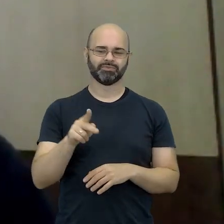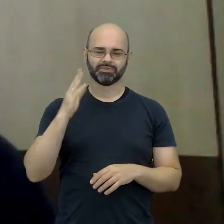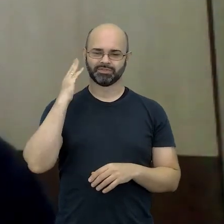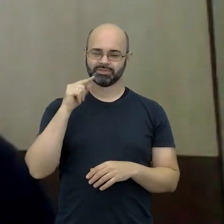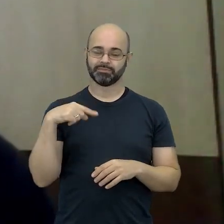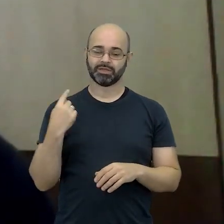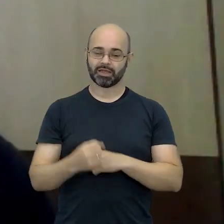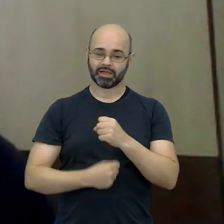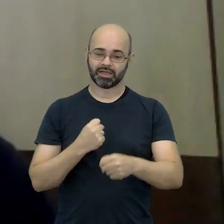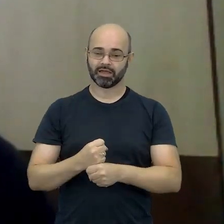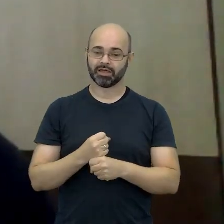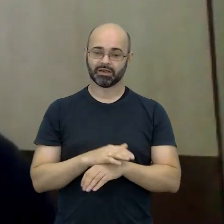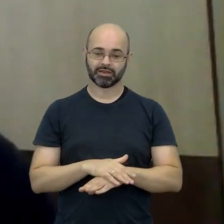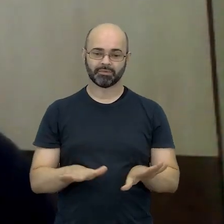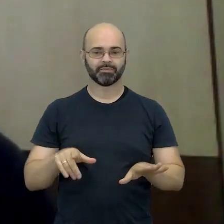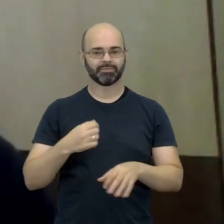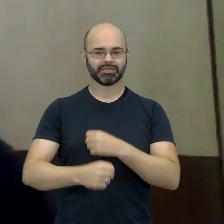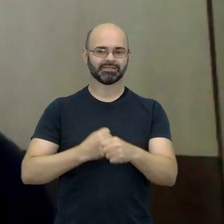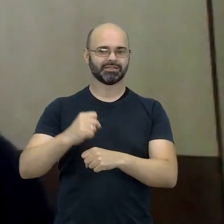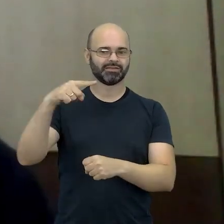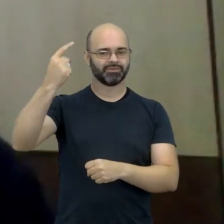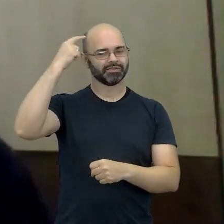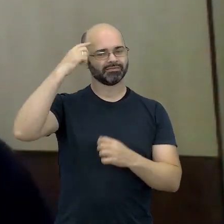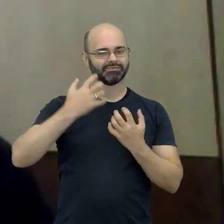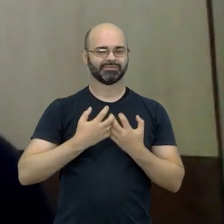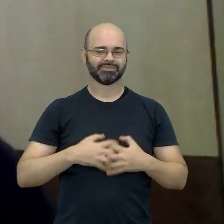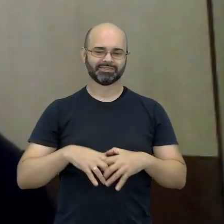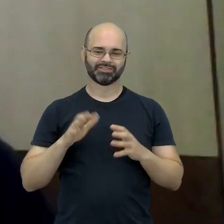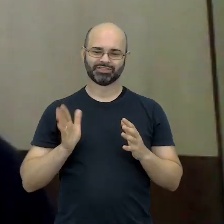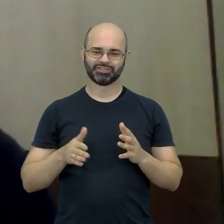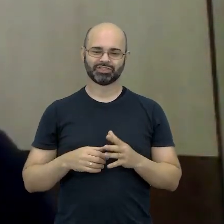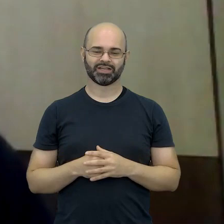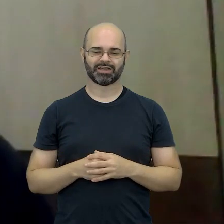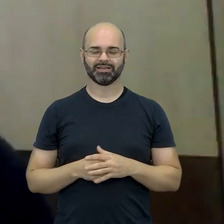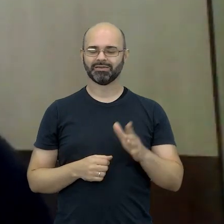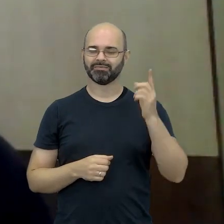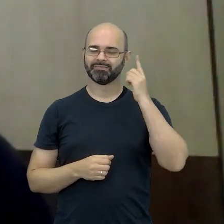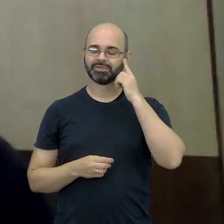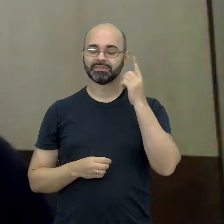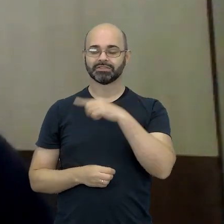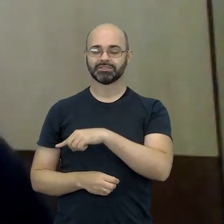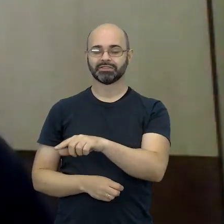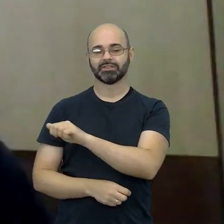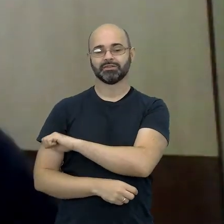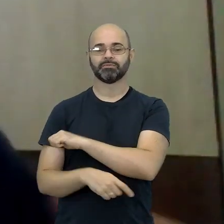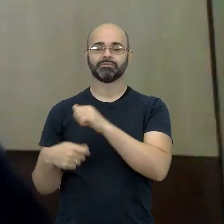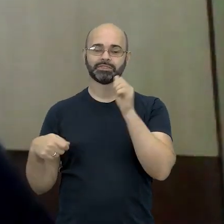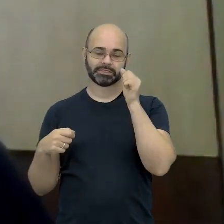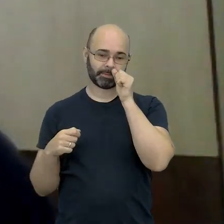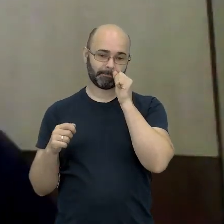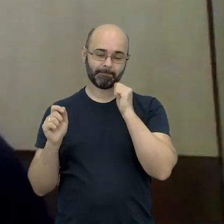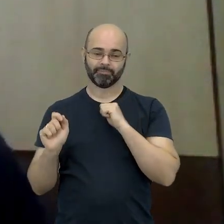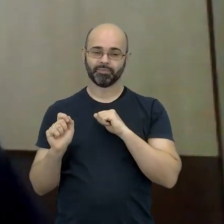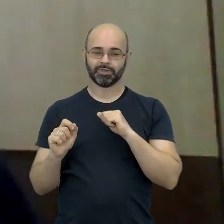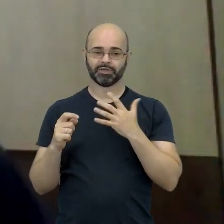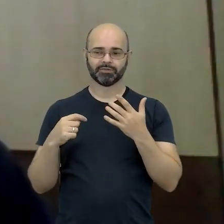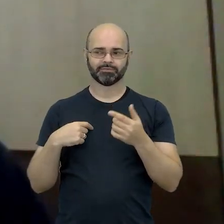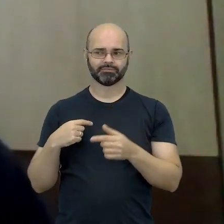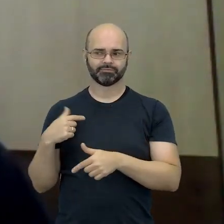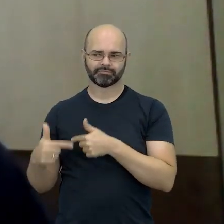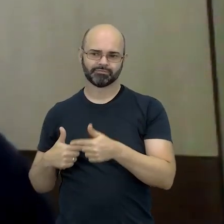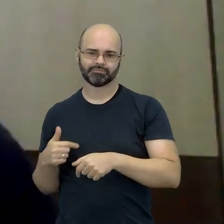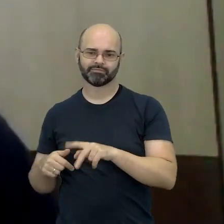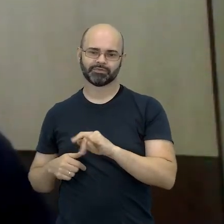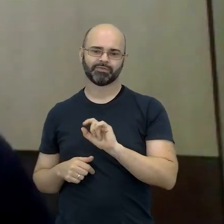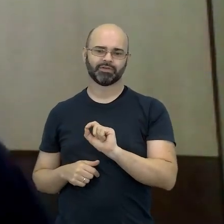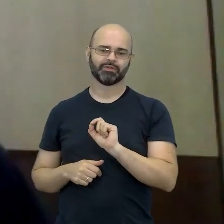ano, mas já estamos pensando no ano seguinte. Nós já estamos pensando no que o nosso estudante precisa. O que eu vou trabalhar com esse